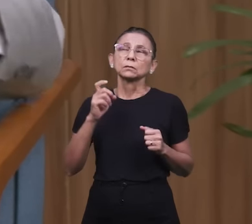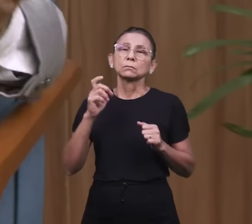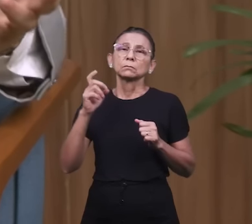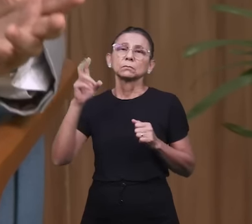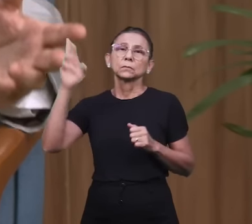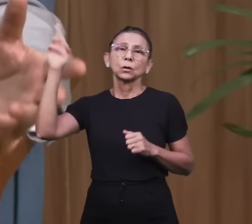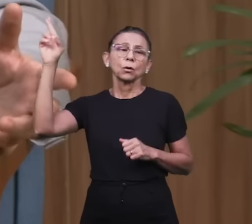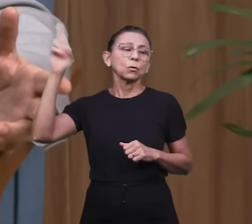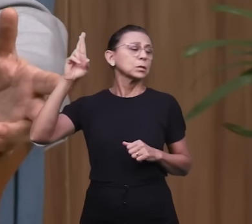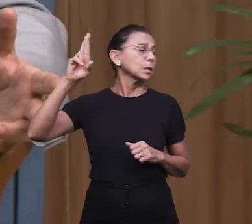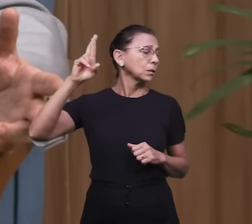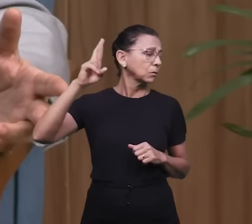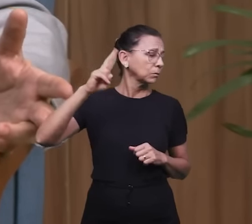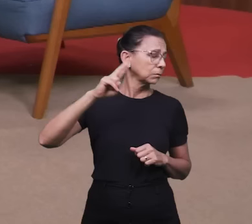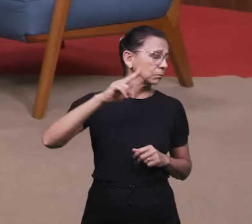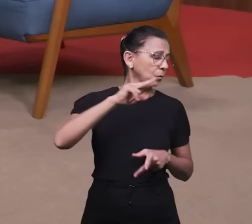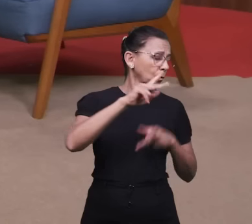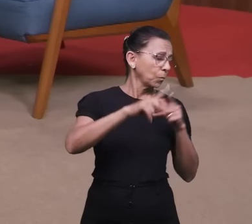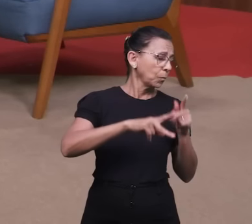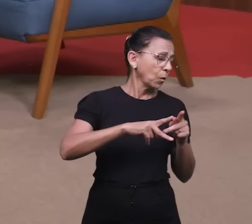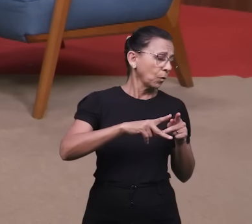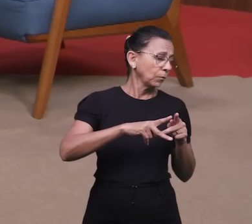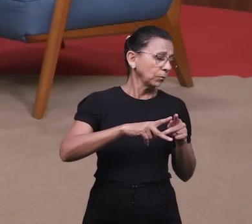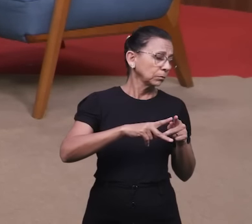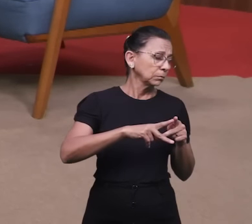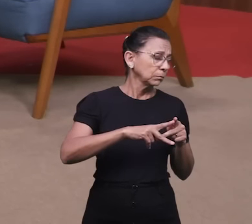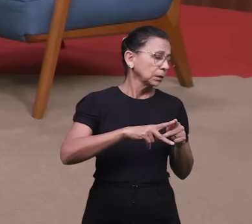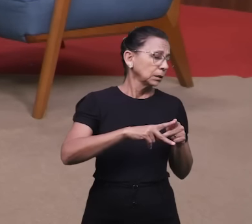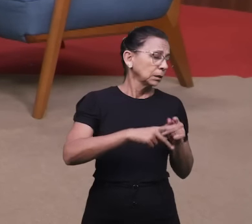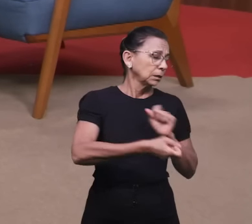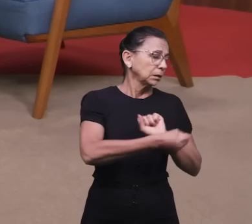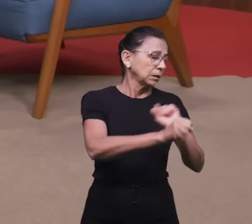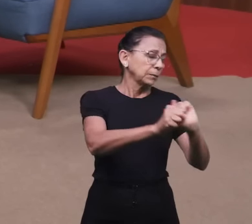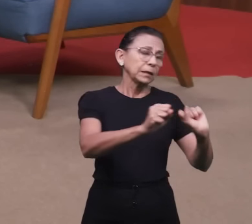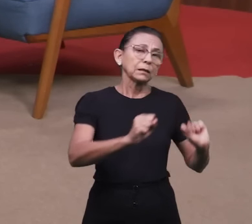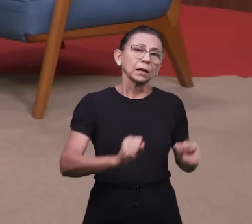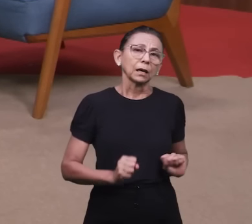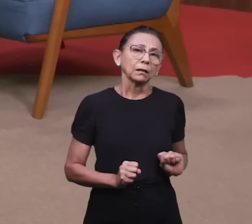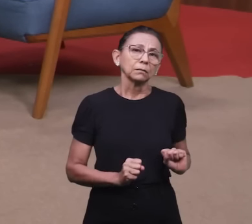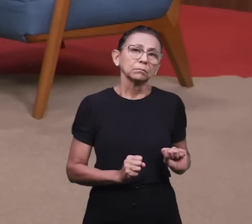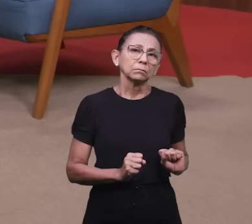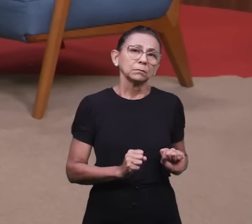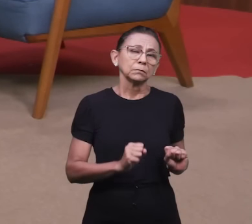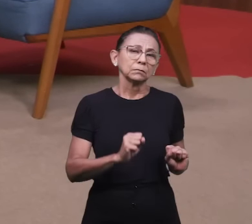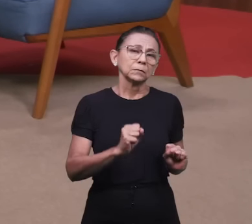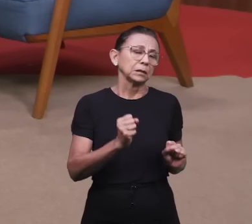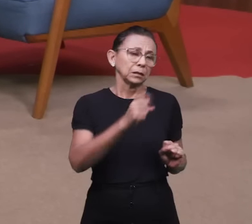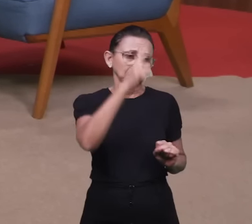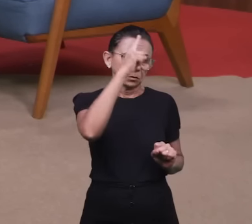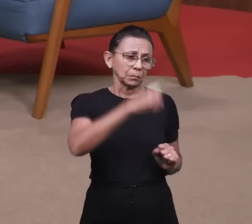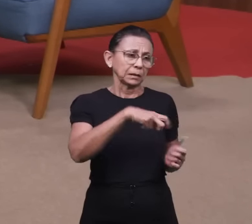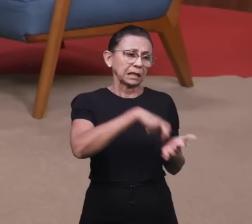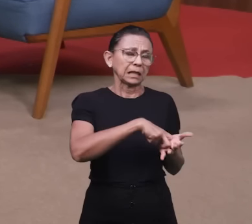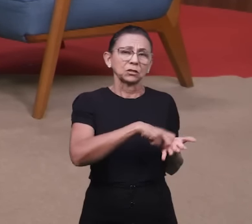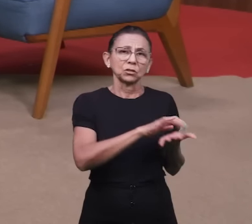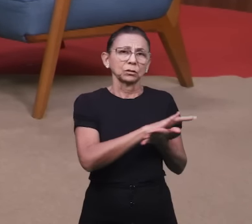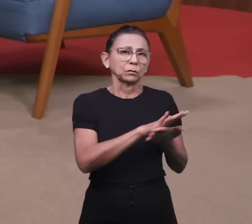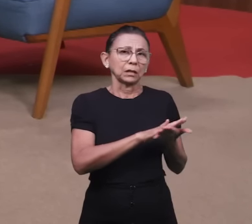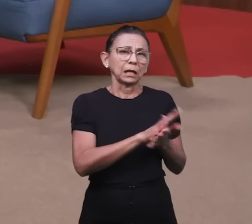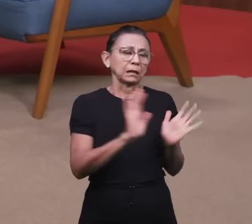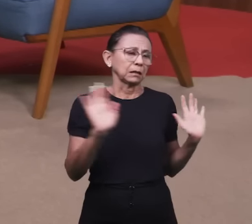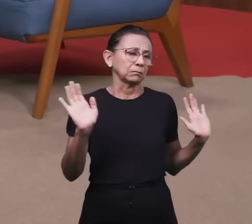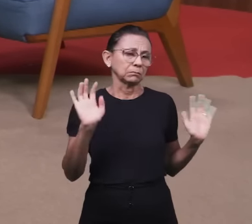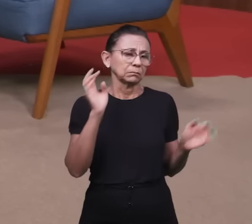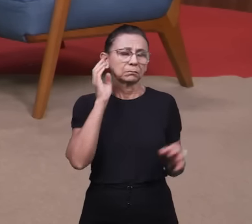precisar das dez pragas podia Claro tinha poder para isso tem poder para isso né dele poder para abrir uma vermelho podia tirar